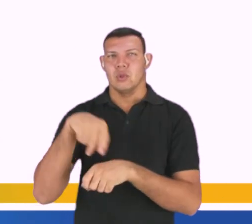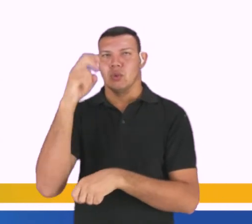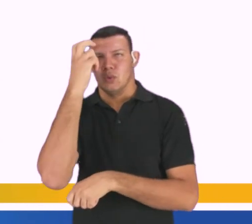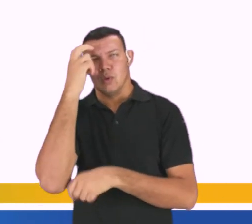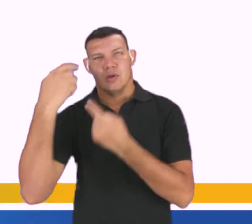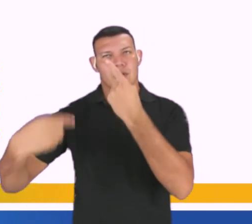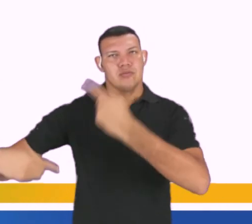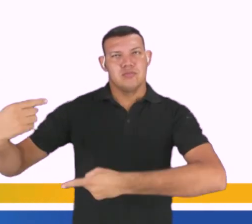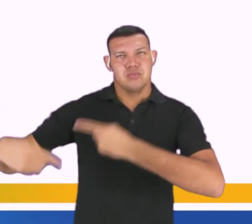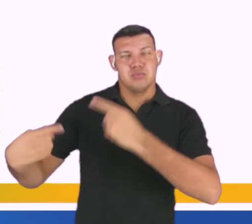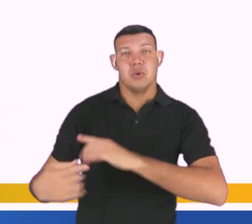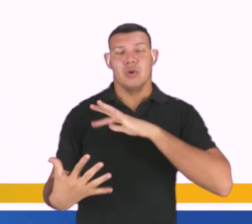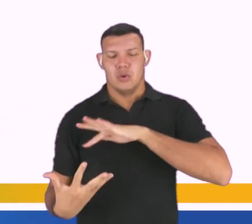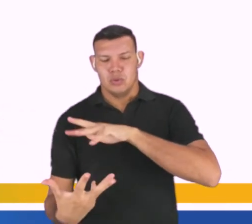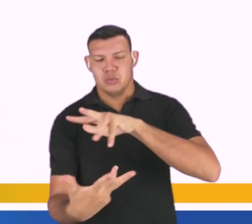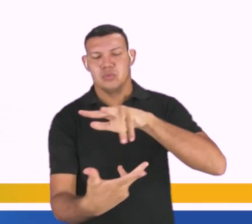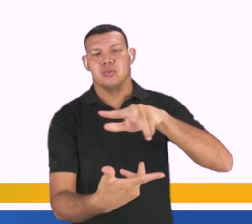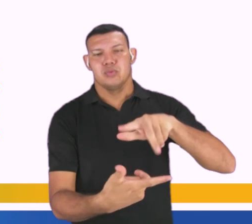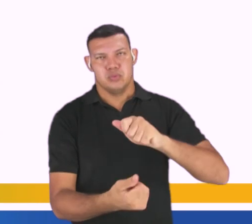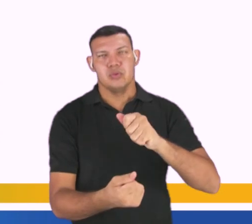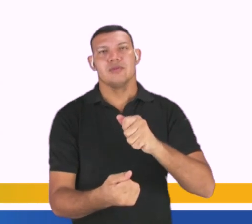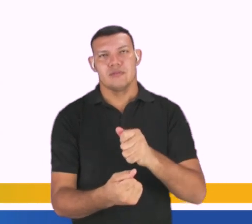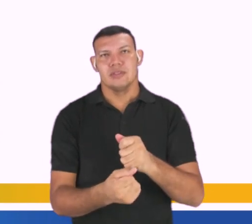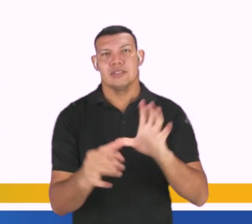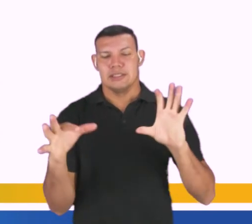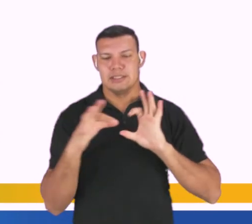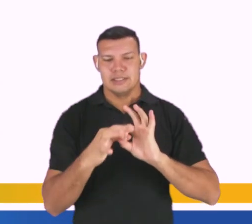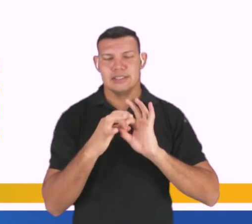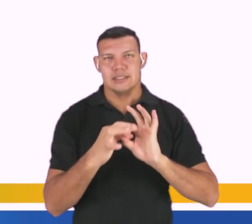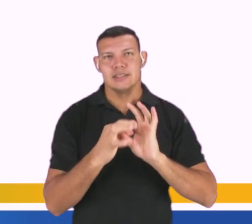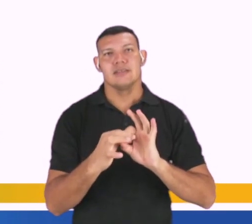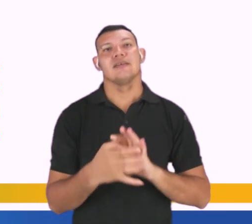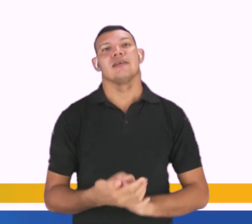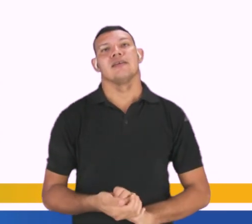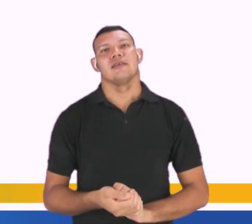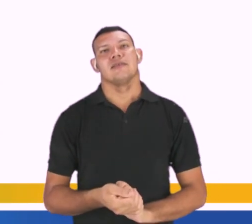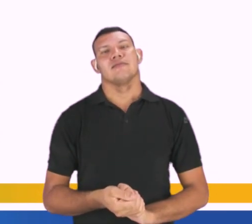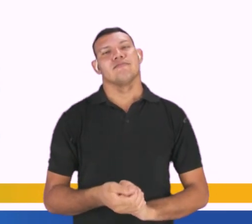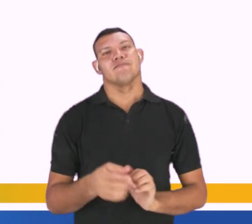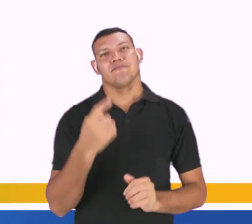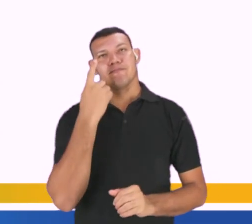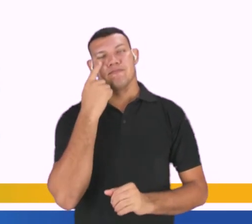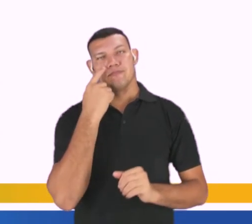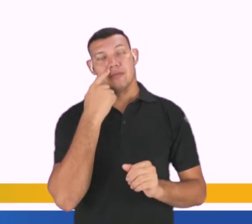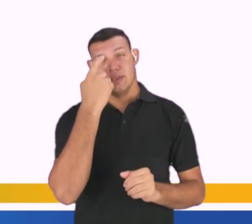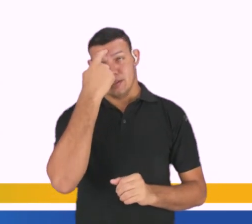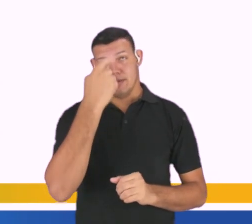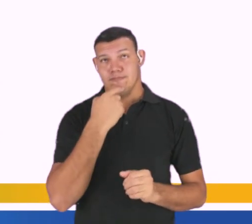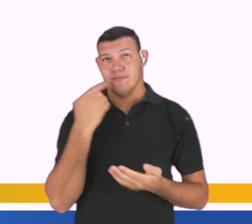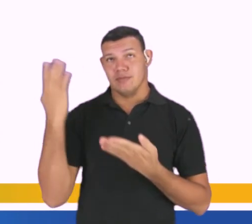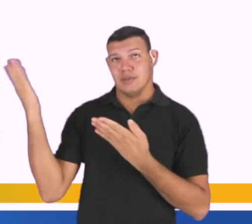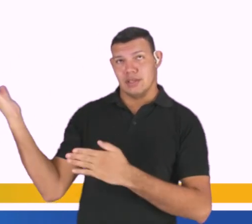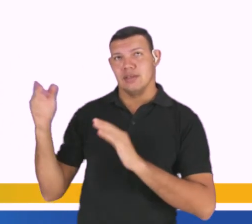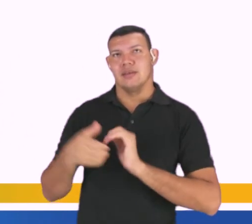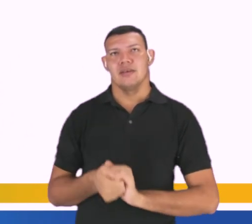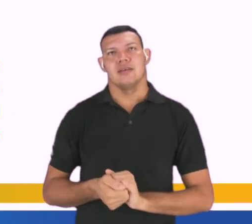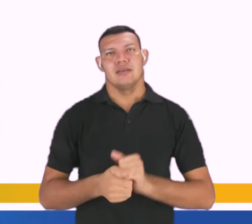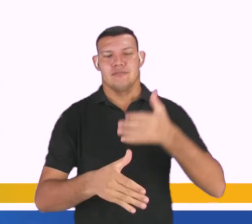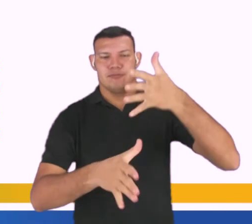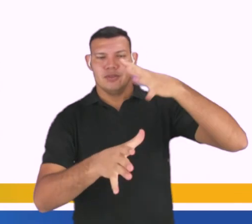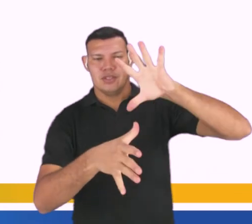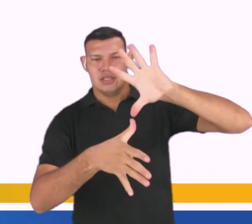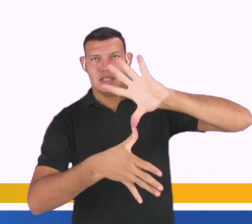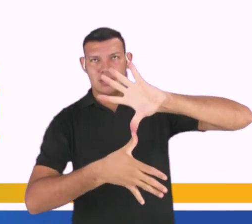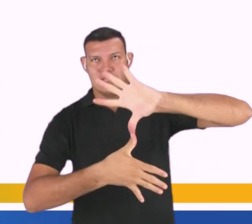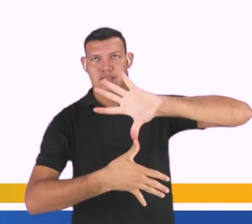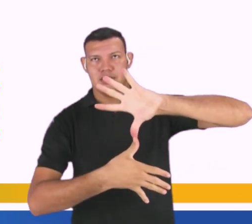fazendo com que o mundo fique cada vez menor, integrado, conforme a própria figura mostra, né? Estamos ligados em ponto, como se fosse uma grande teia